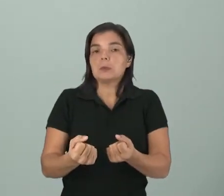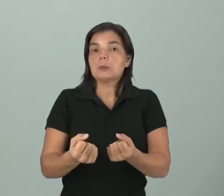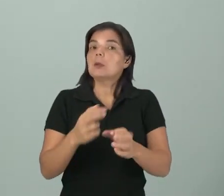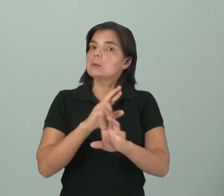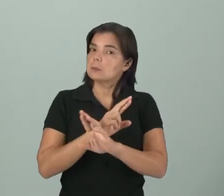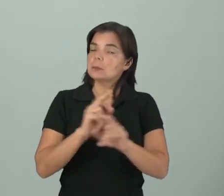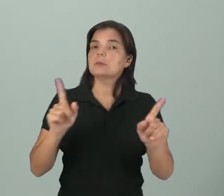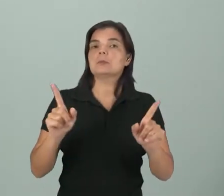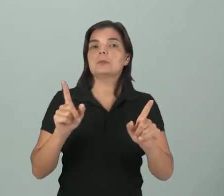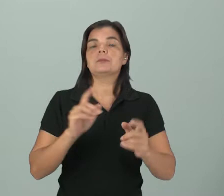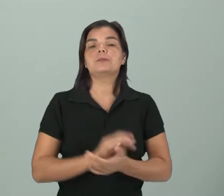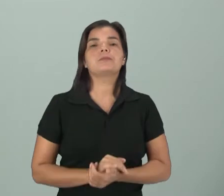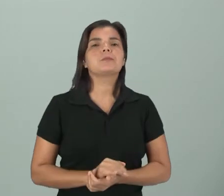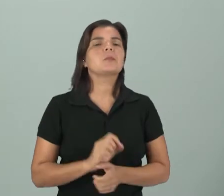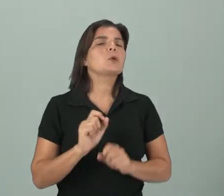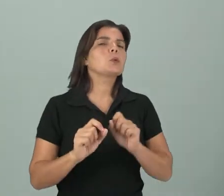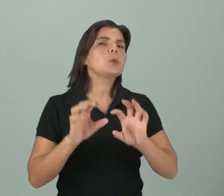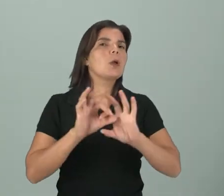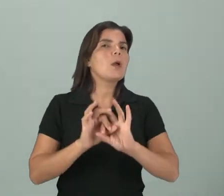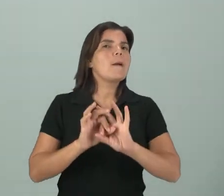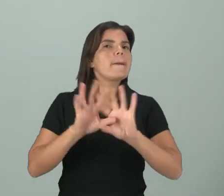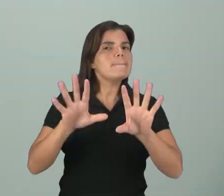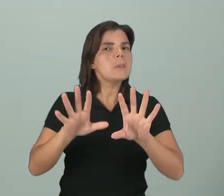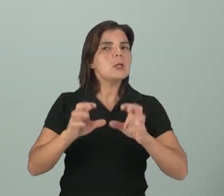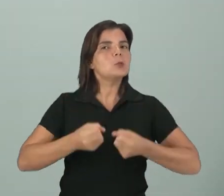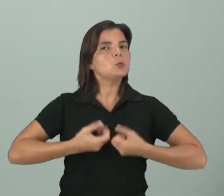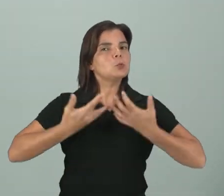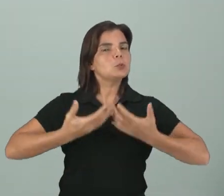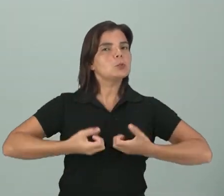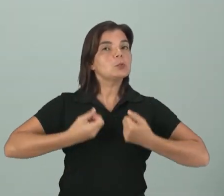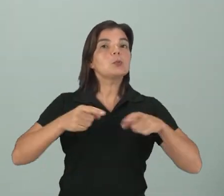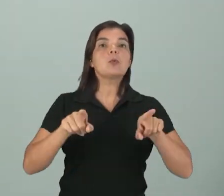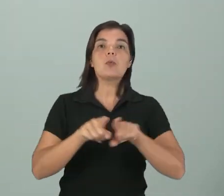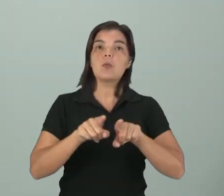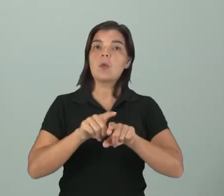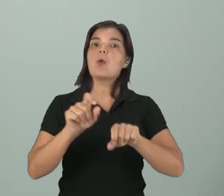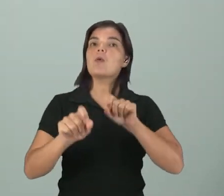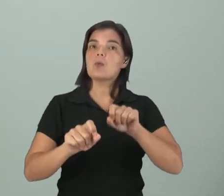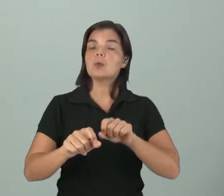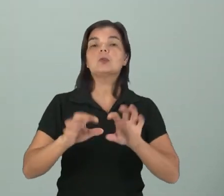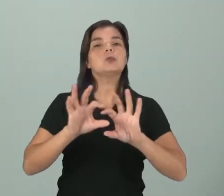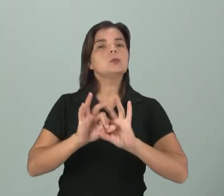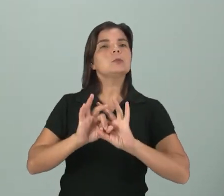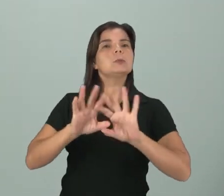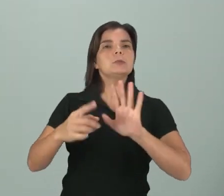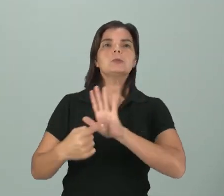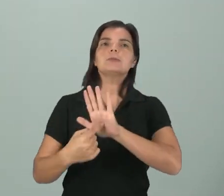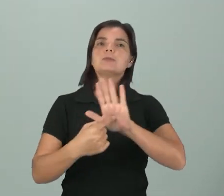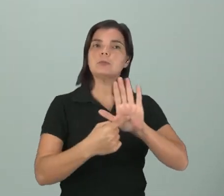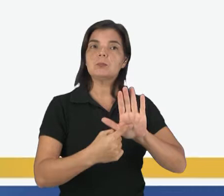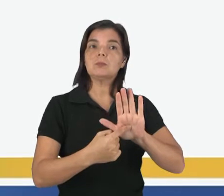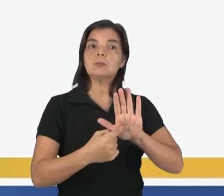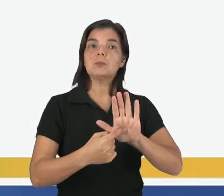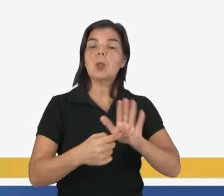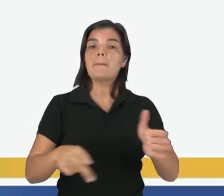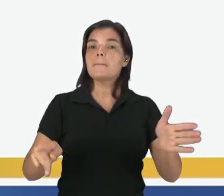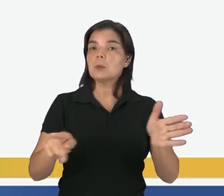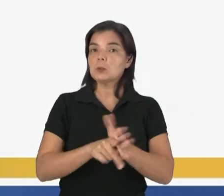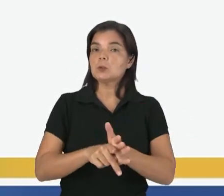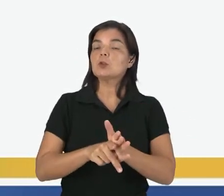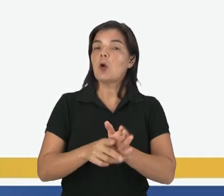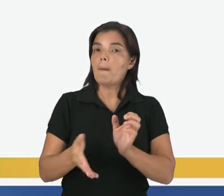dessas diferenças. E o que é a liberdade de expressão? Consiste na garantia de livre manifestação,